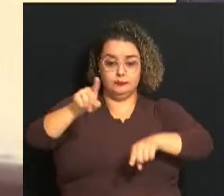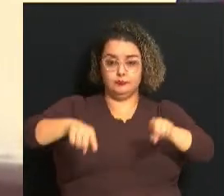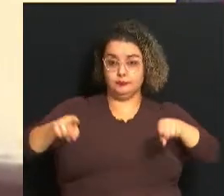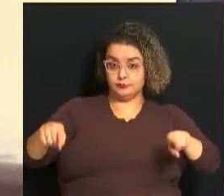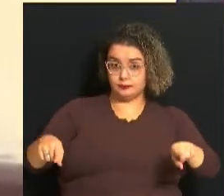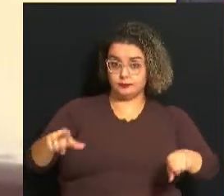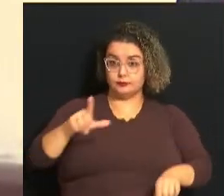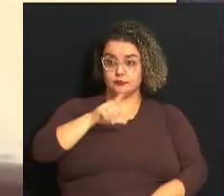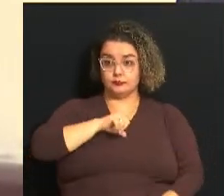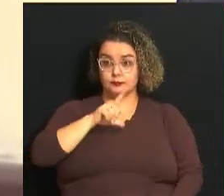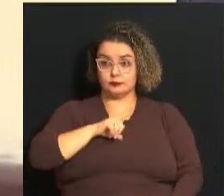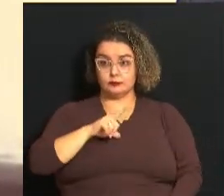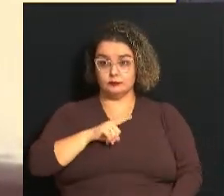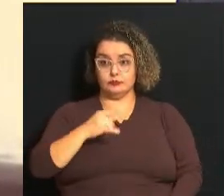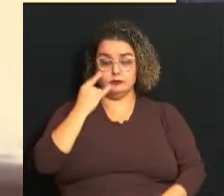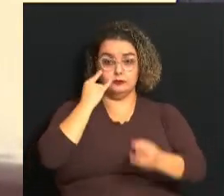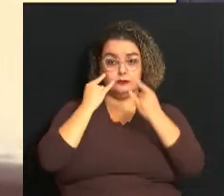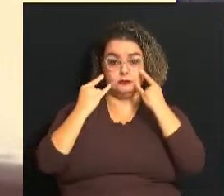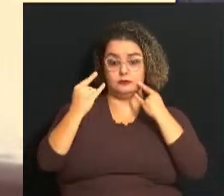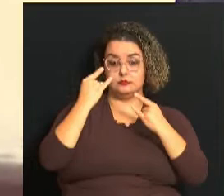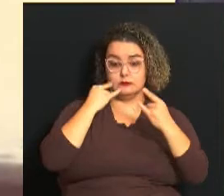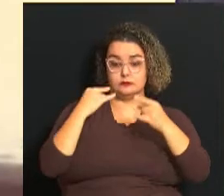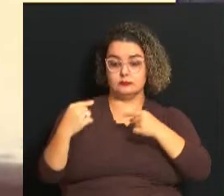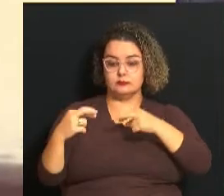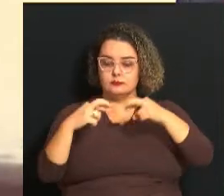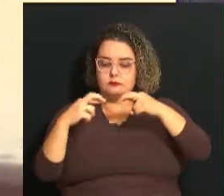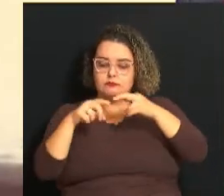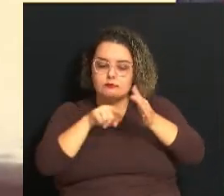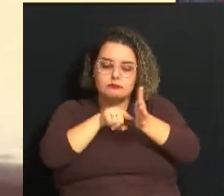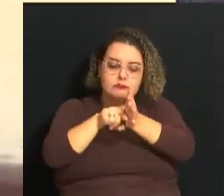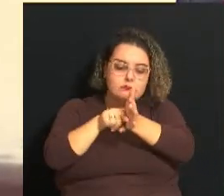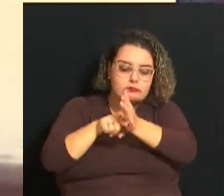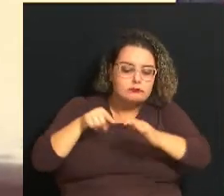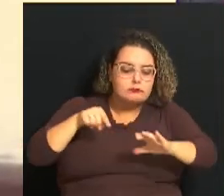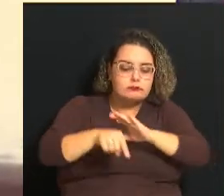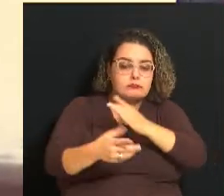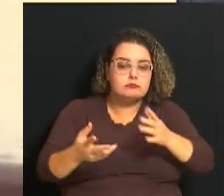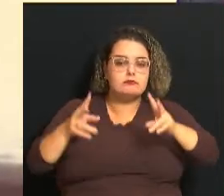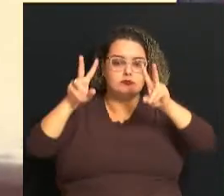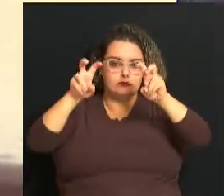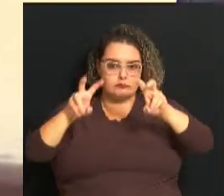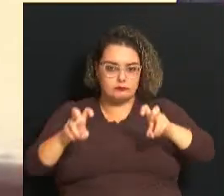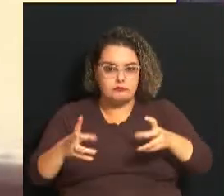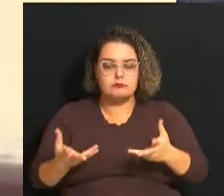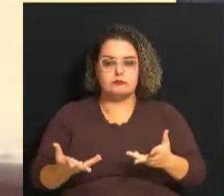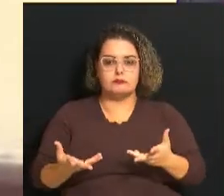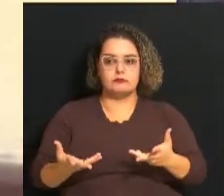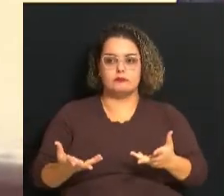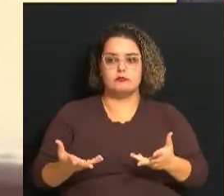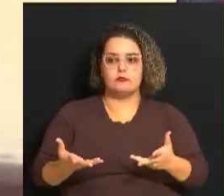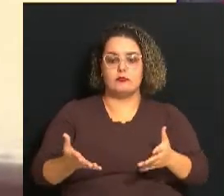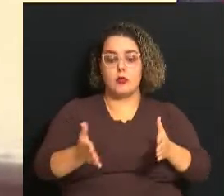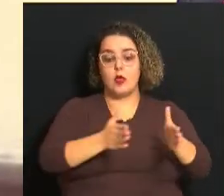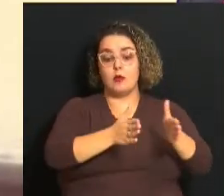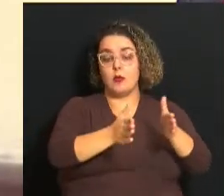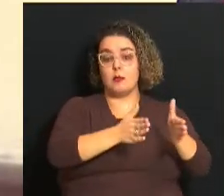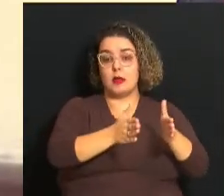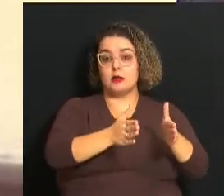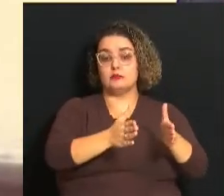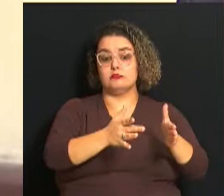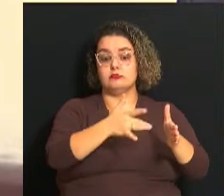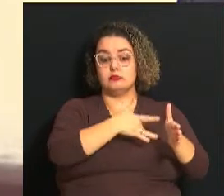tinha ali o interesse em investigar mais a fundo esse termo e aí é hora ele tava na